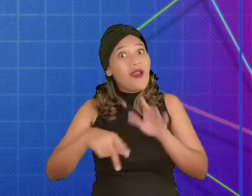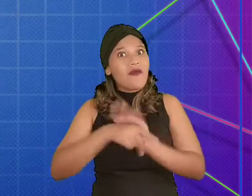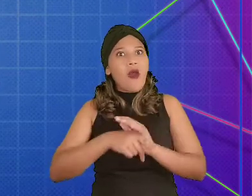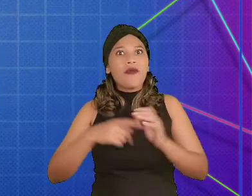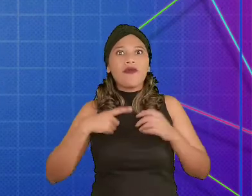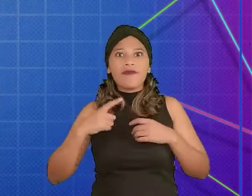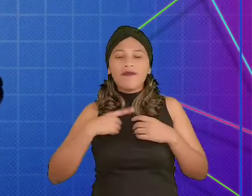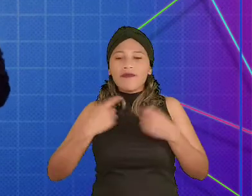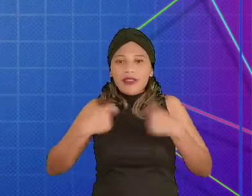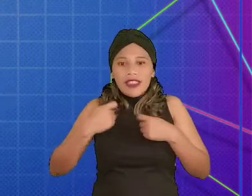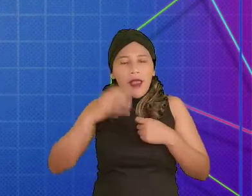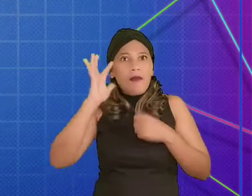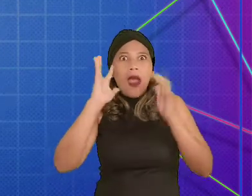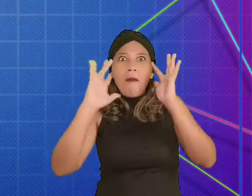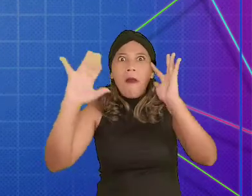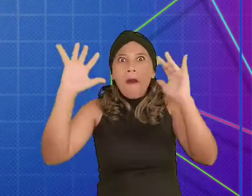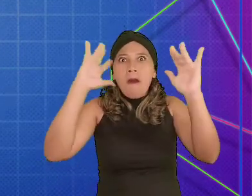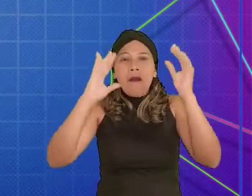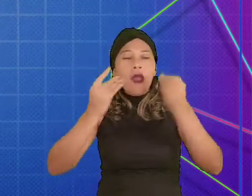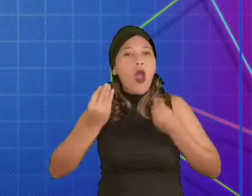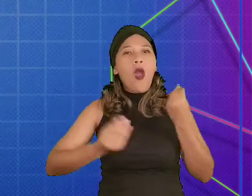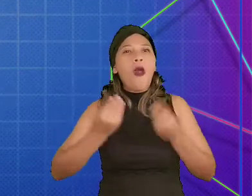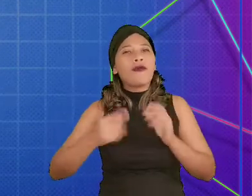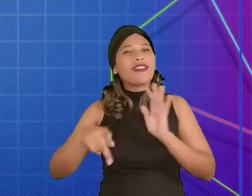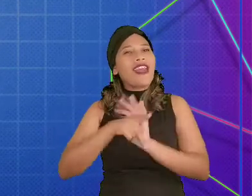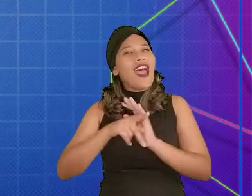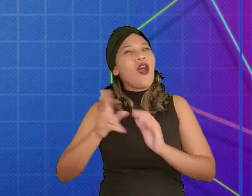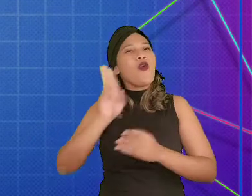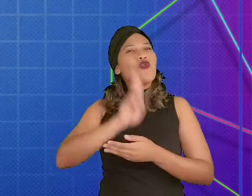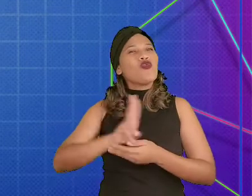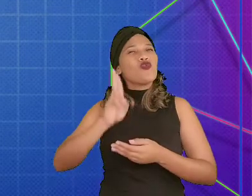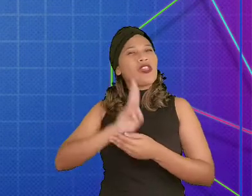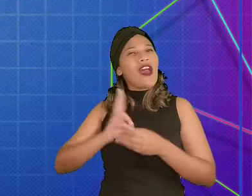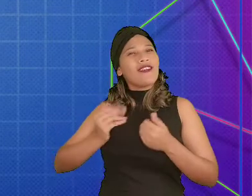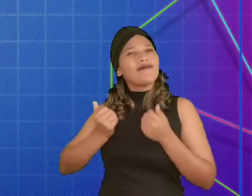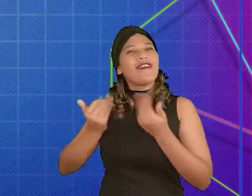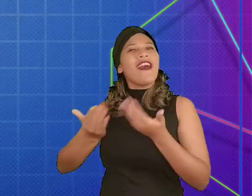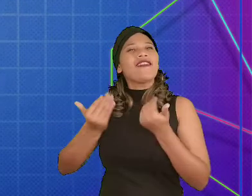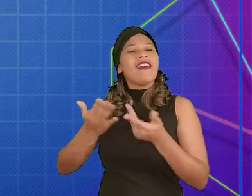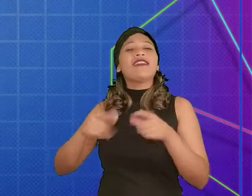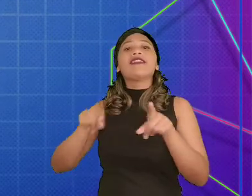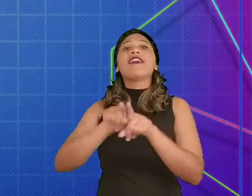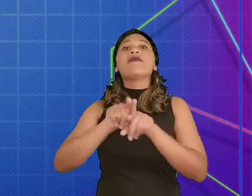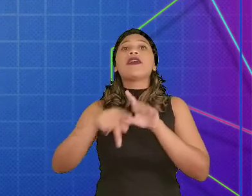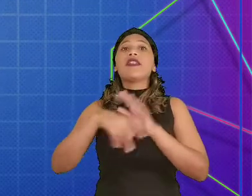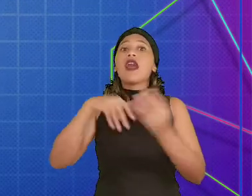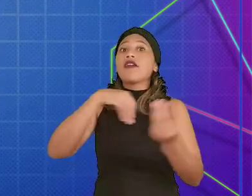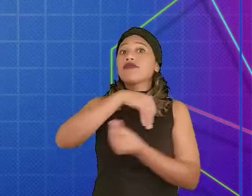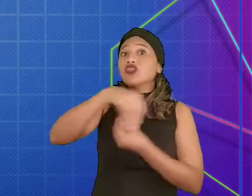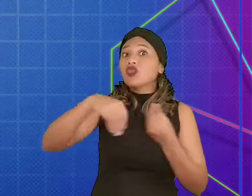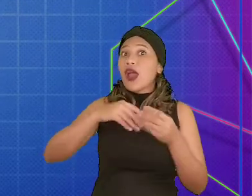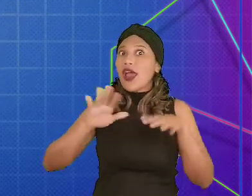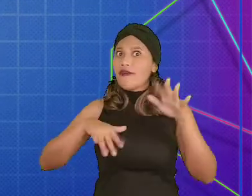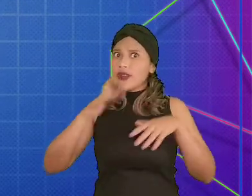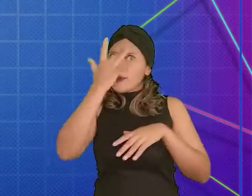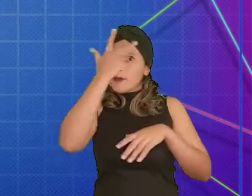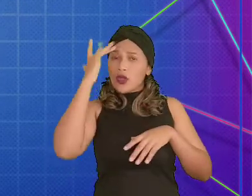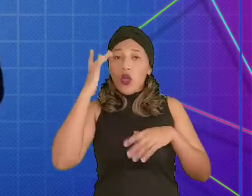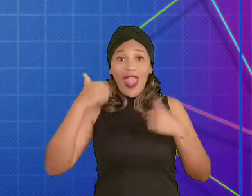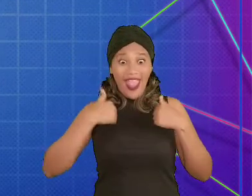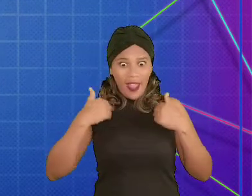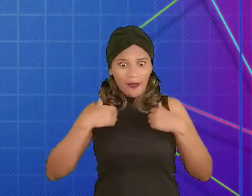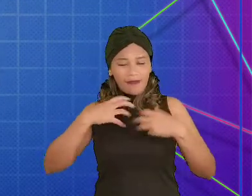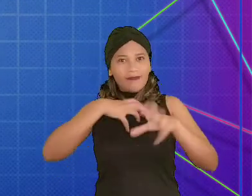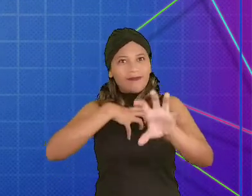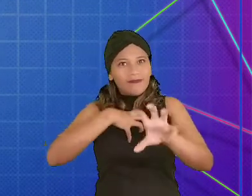na imersão do jogador e como você pode usar isso ao seu favor. Ali no jogo, muitas vezes quem joga se mistura com o personagem. Nós